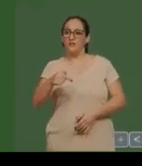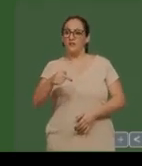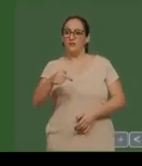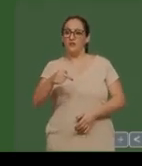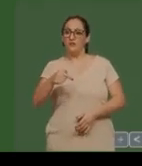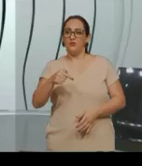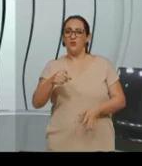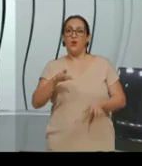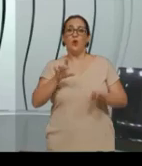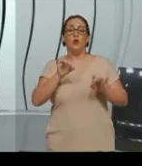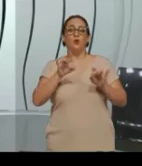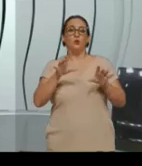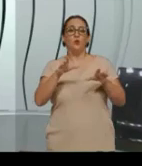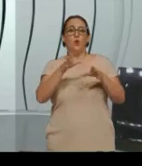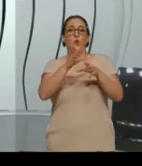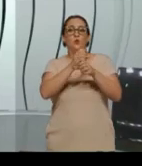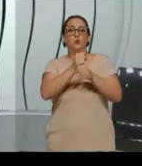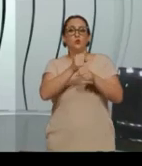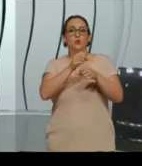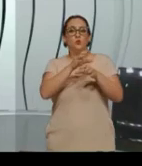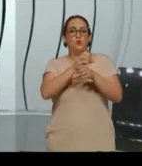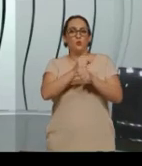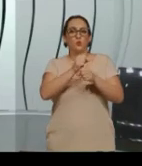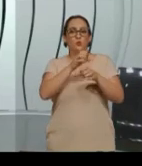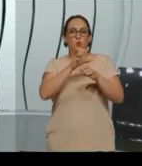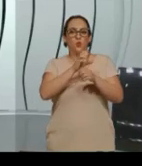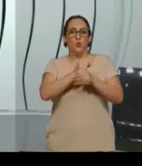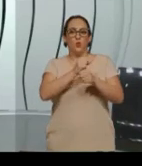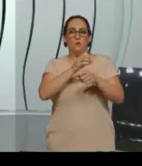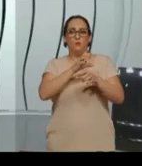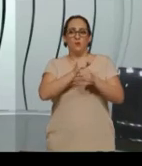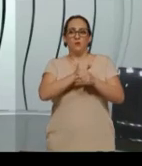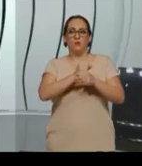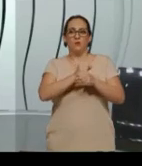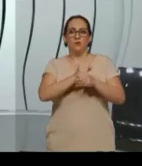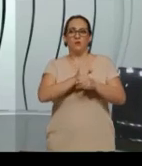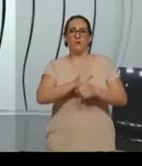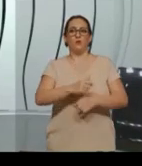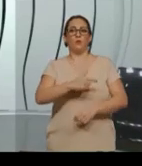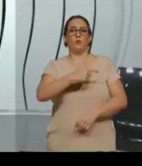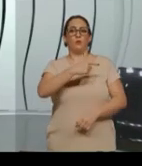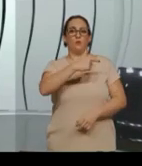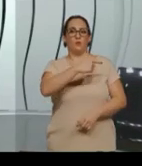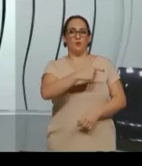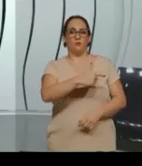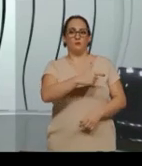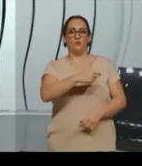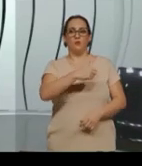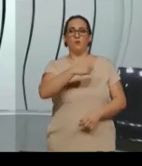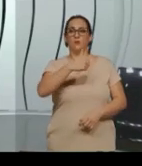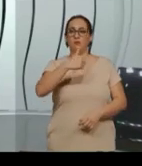só vai somar o 27 que eu vou ter